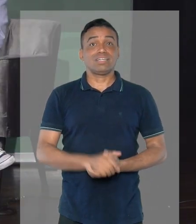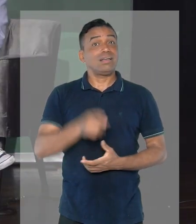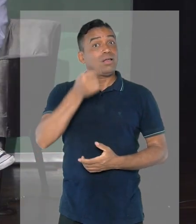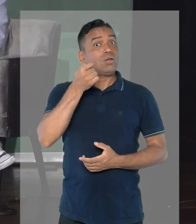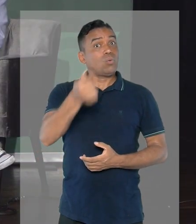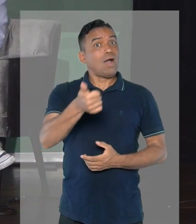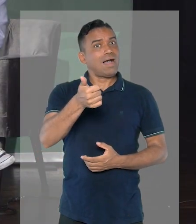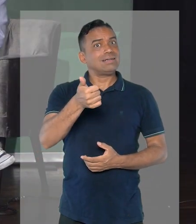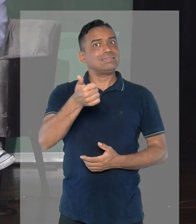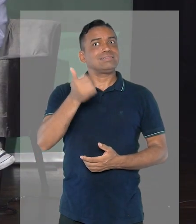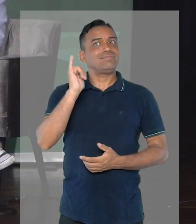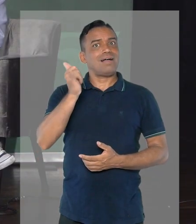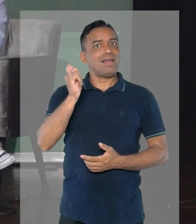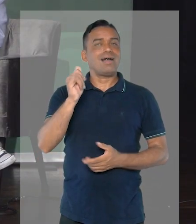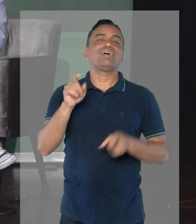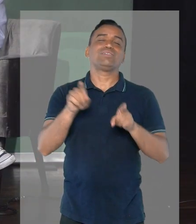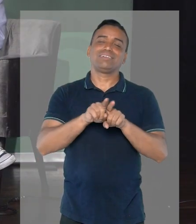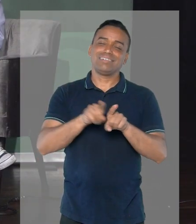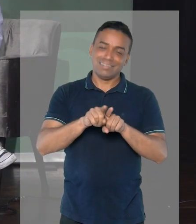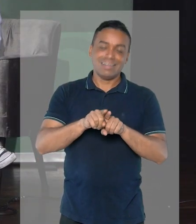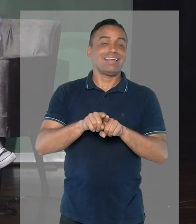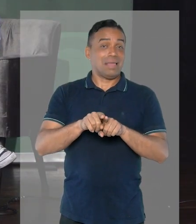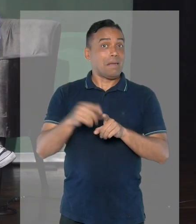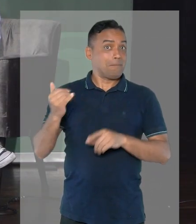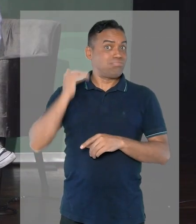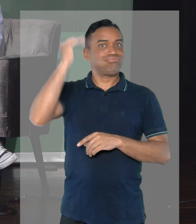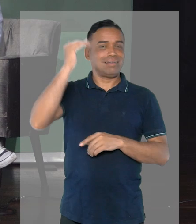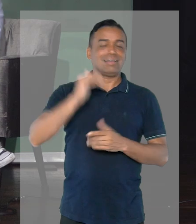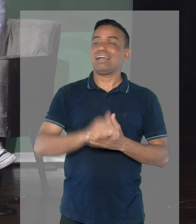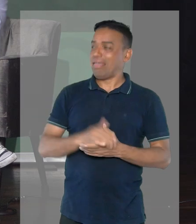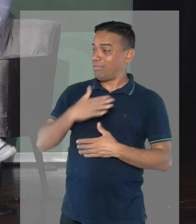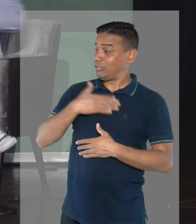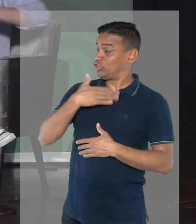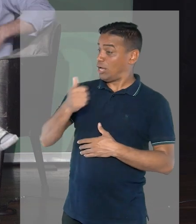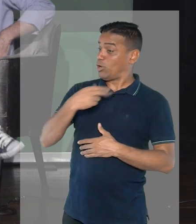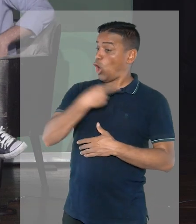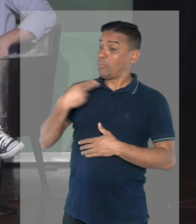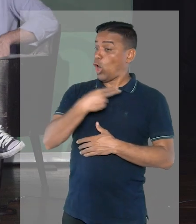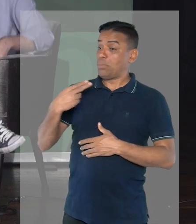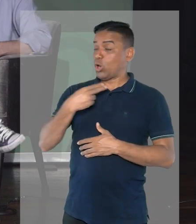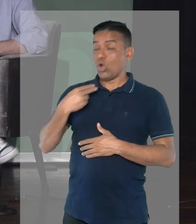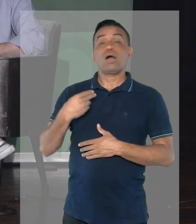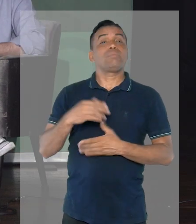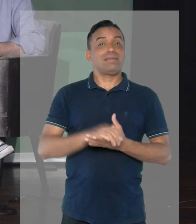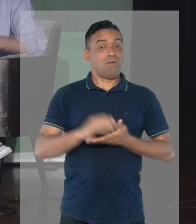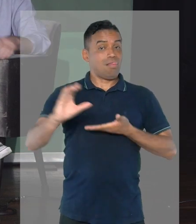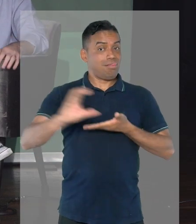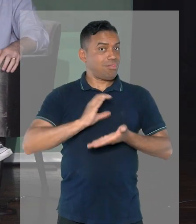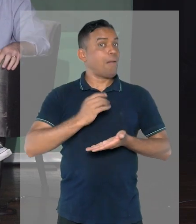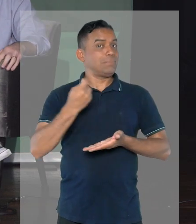Ele é quase tão citado quanto Leminski nesse bate-papo. Pois é, estou sendo citado, né? Eu pedi meu à parte aqui.